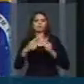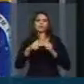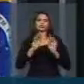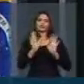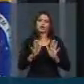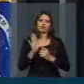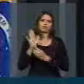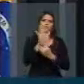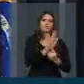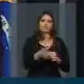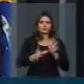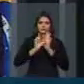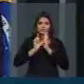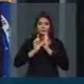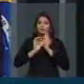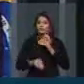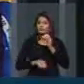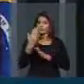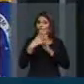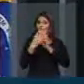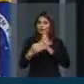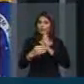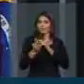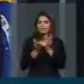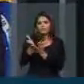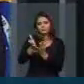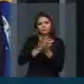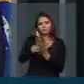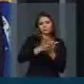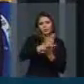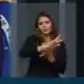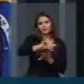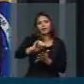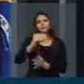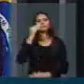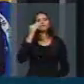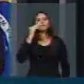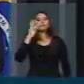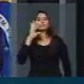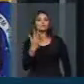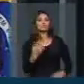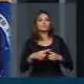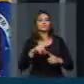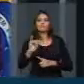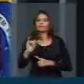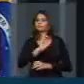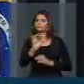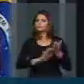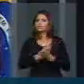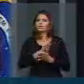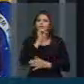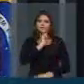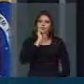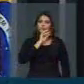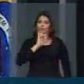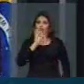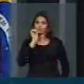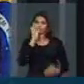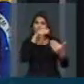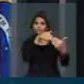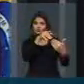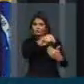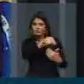já anteriormente, se estabelece um modelo multiportas, no qual não se levará mais somente